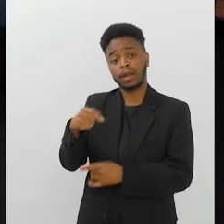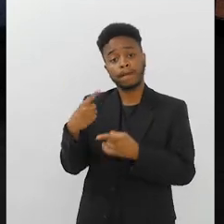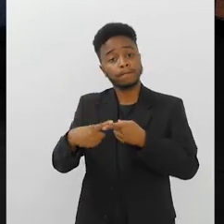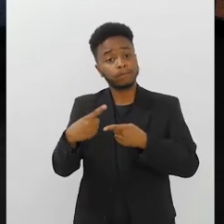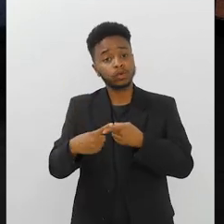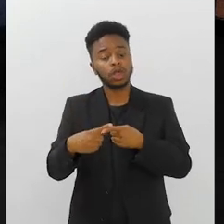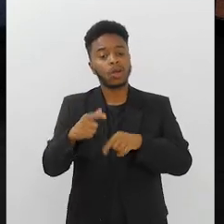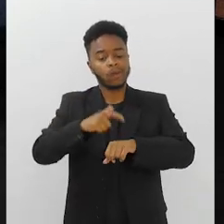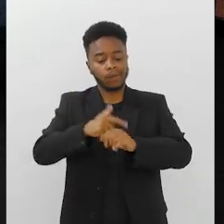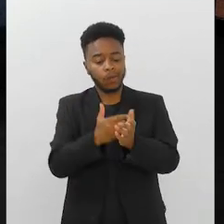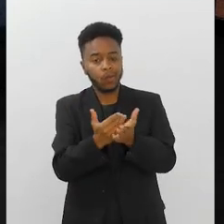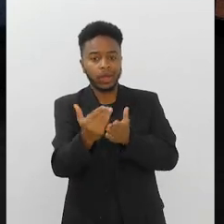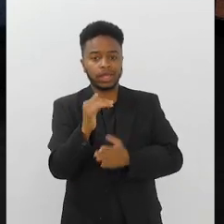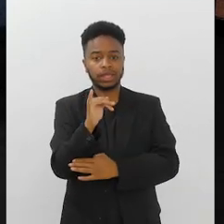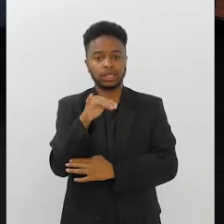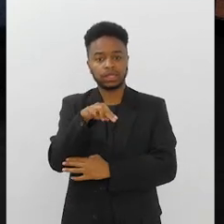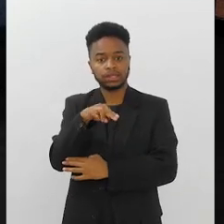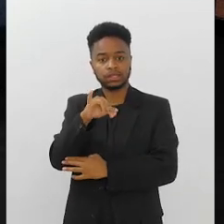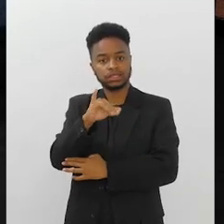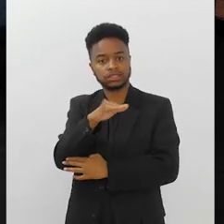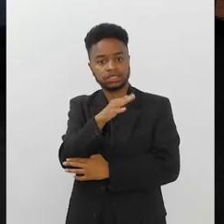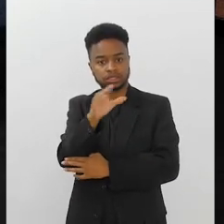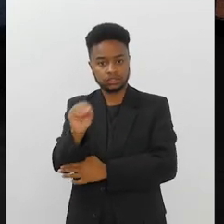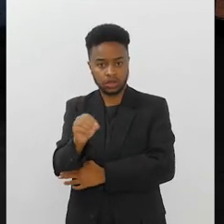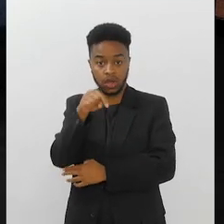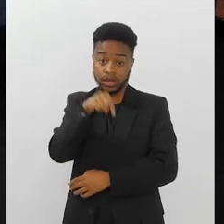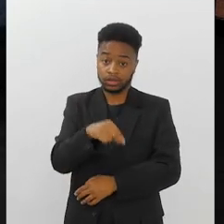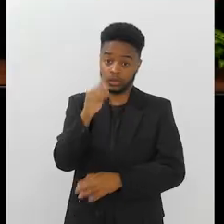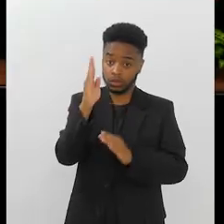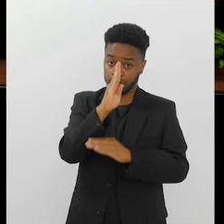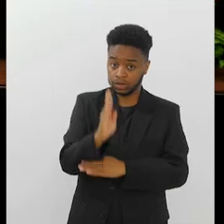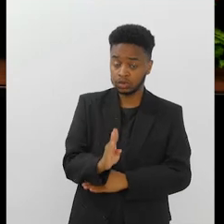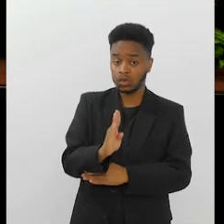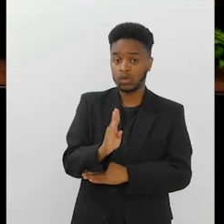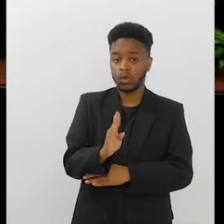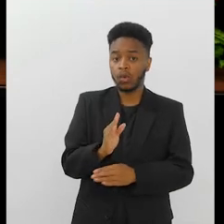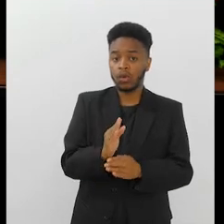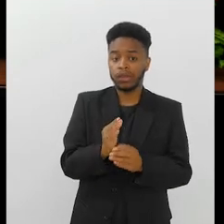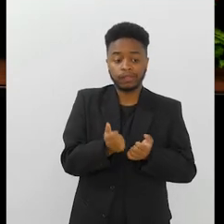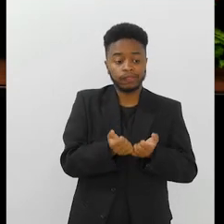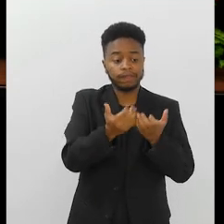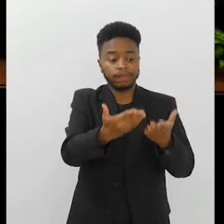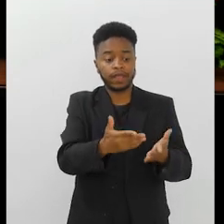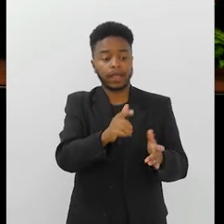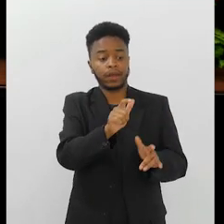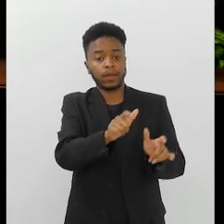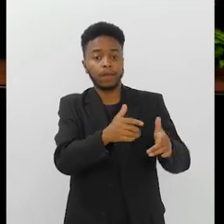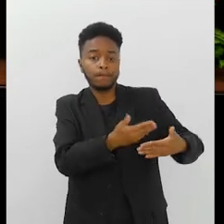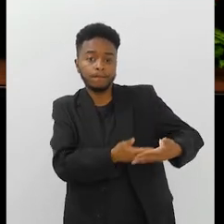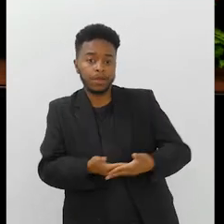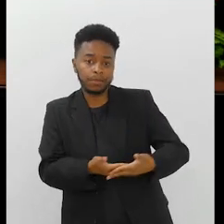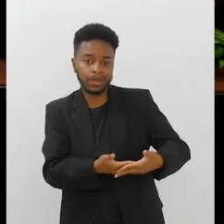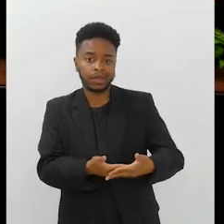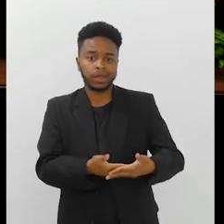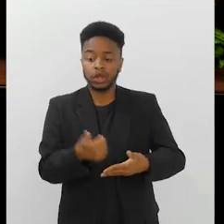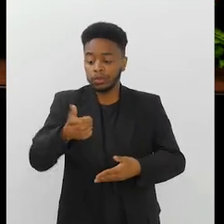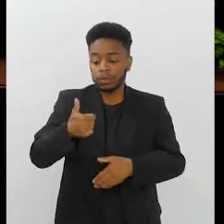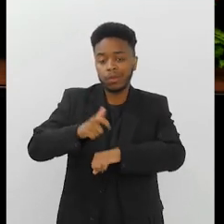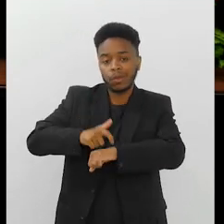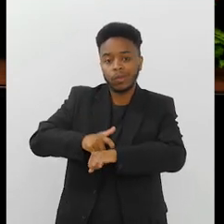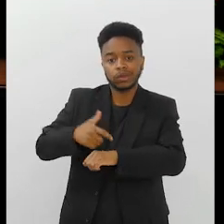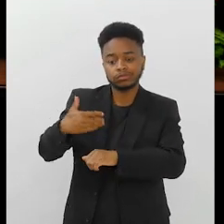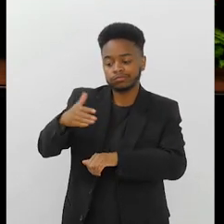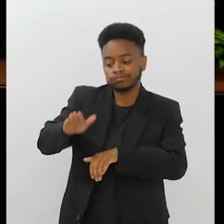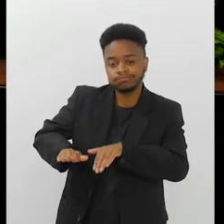a iniciação que tanto conhece aqui no Brasil hoje como esse nome iniciação ela é dada para o recém-nascido ela é dada nos primeiros